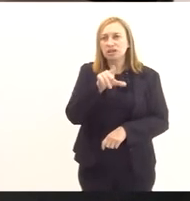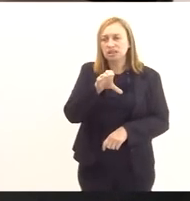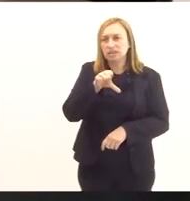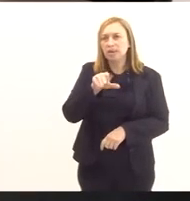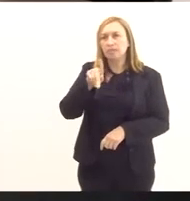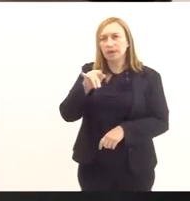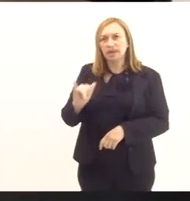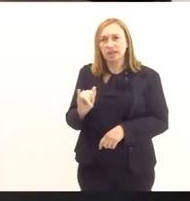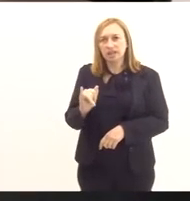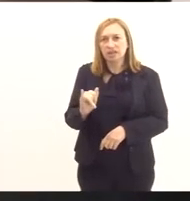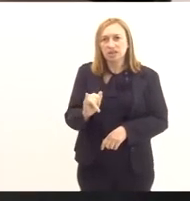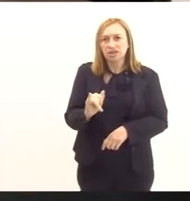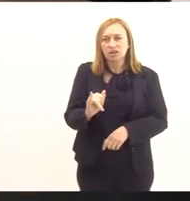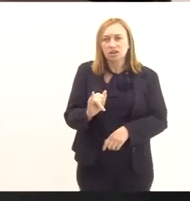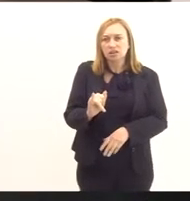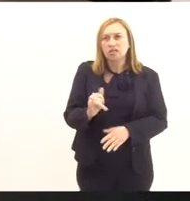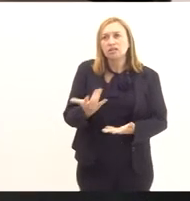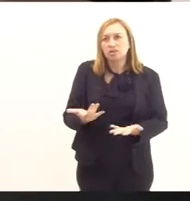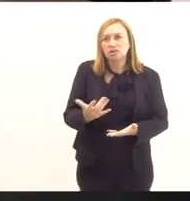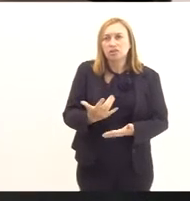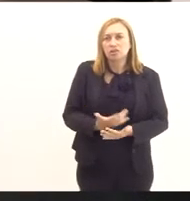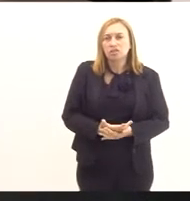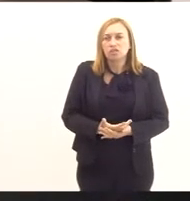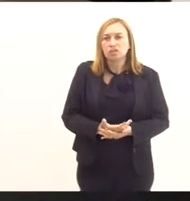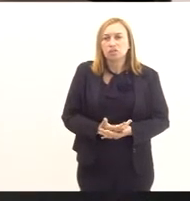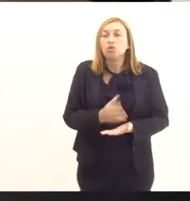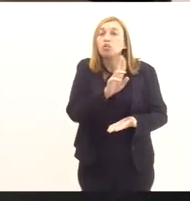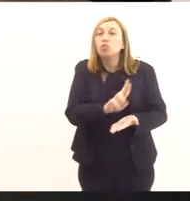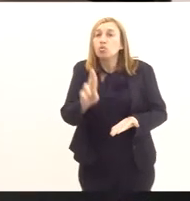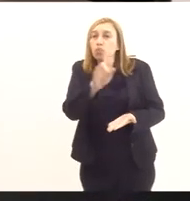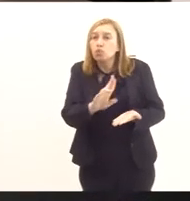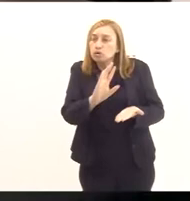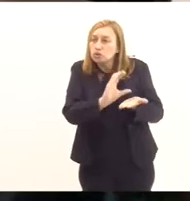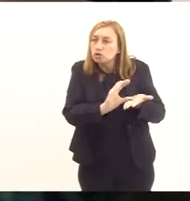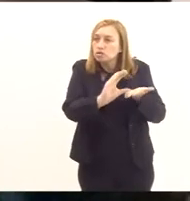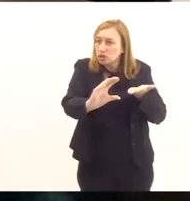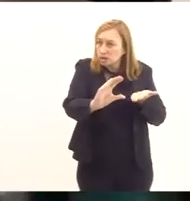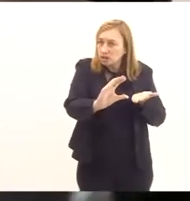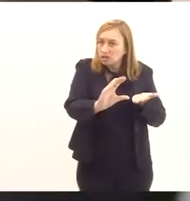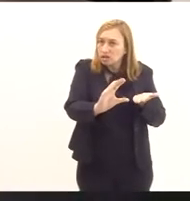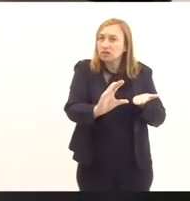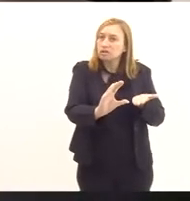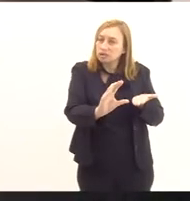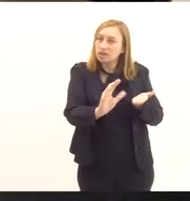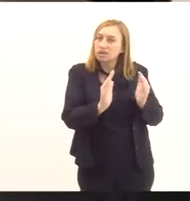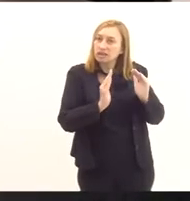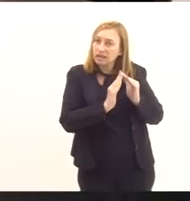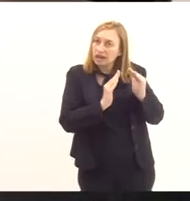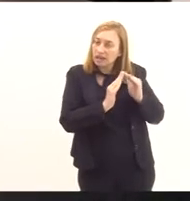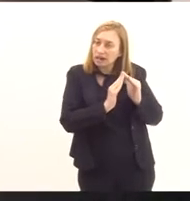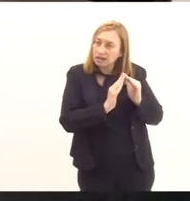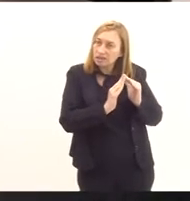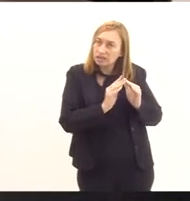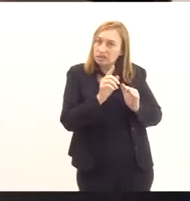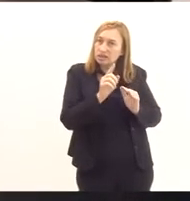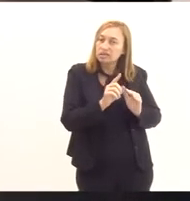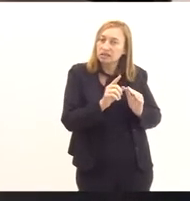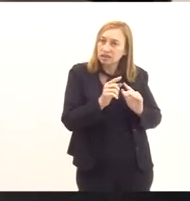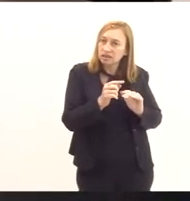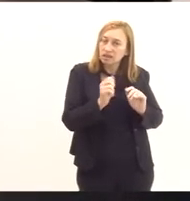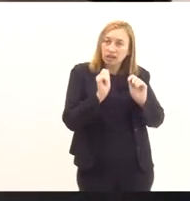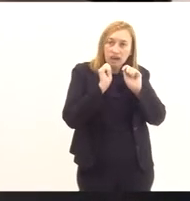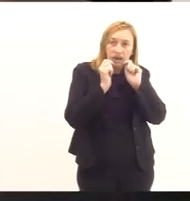CPI o cujo fato definido seja ou a utilização dos repasses da casa no Município de Petrópolis É